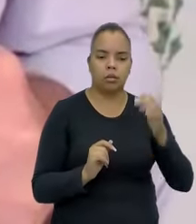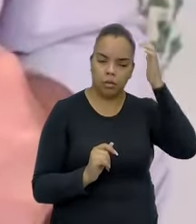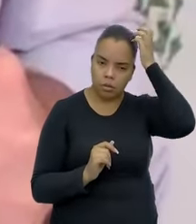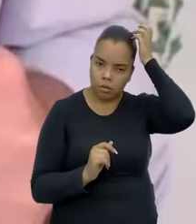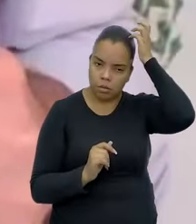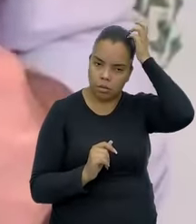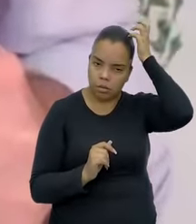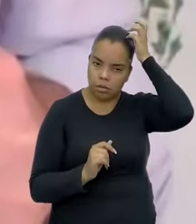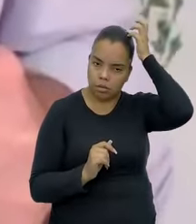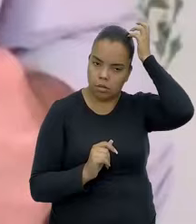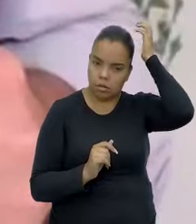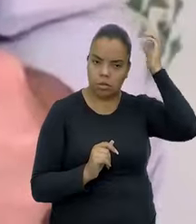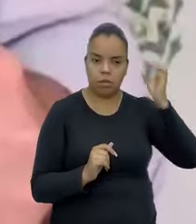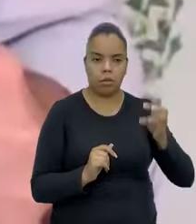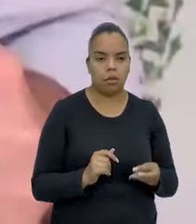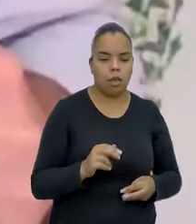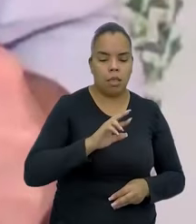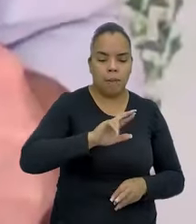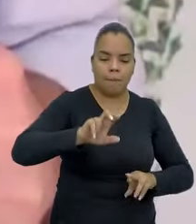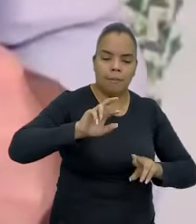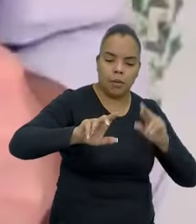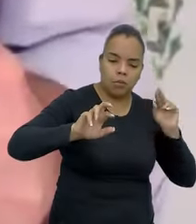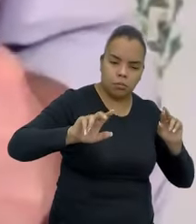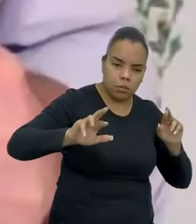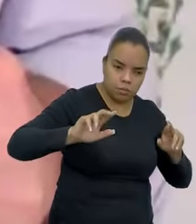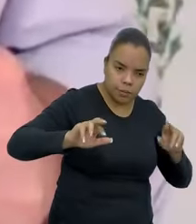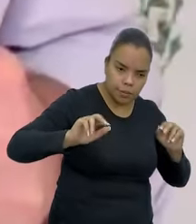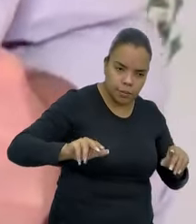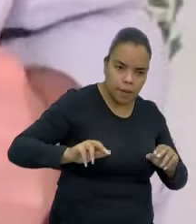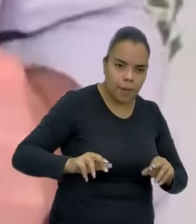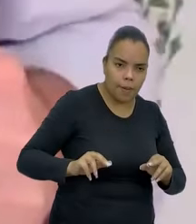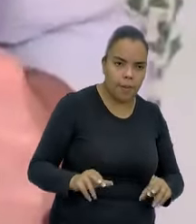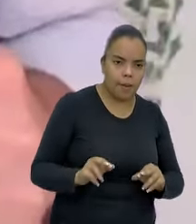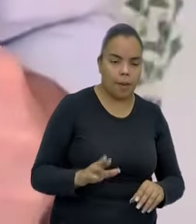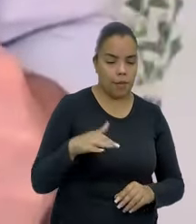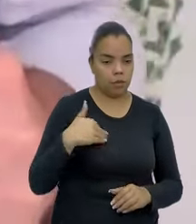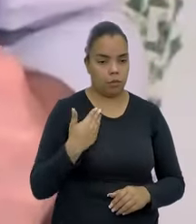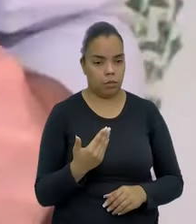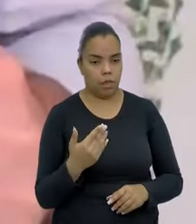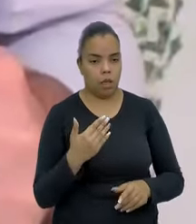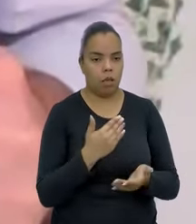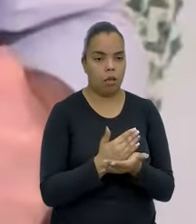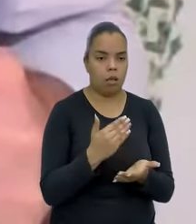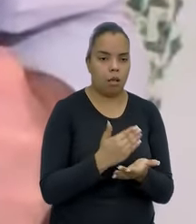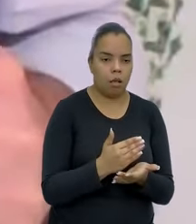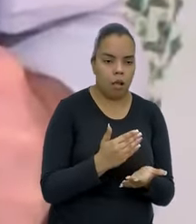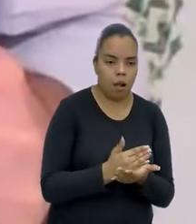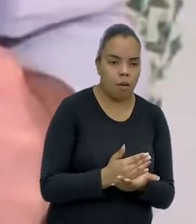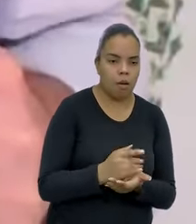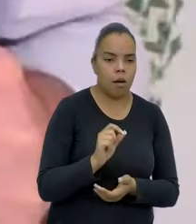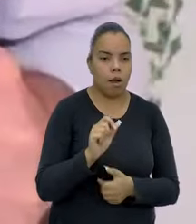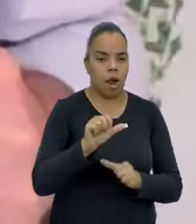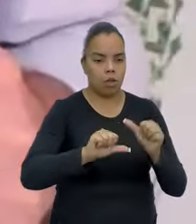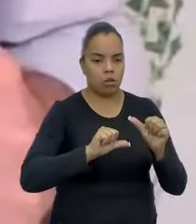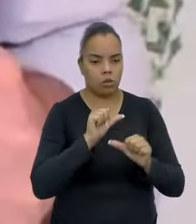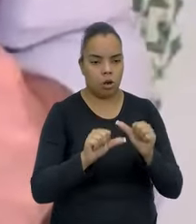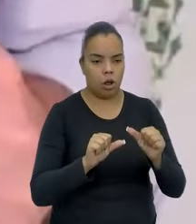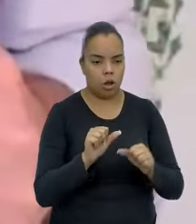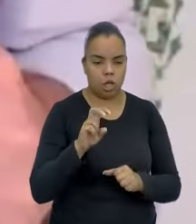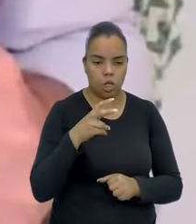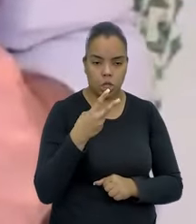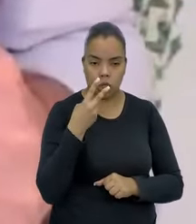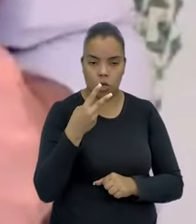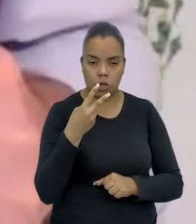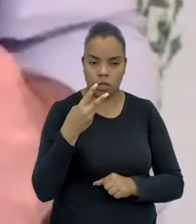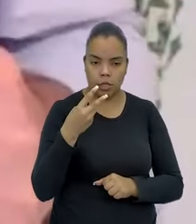e de quadrado para retângulo tenho muitos maneiras né mas quando nós limitamos a troca de uns trocar dois